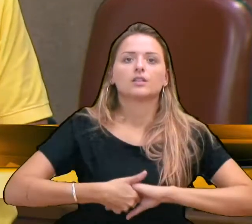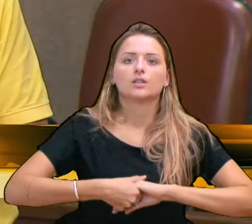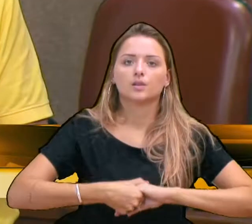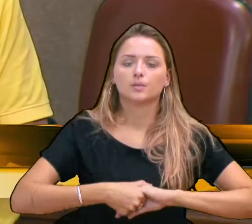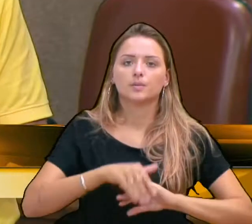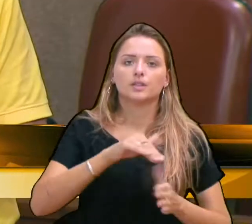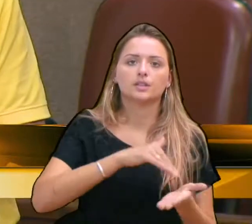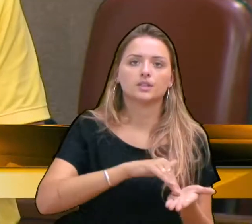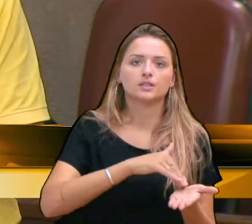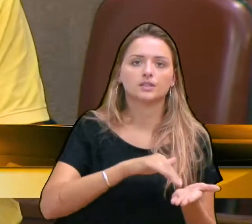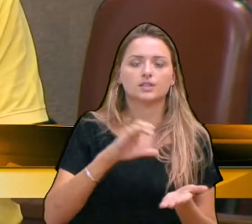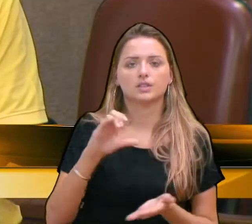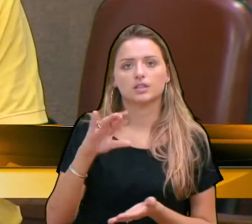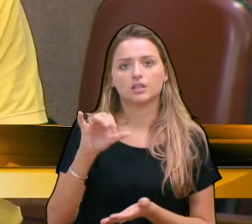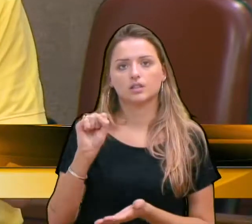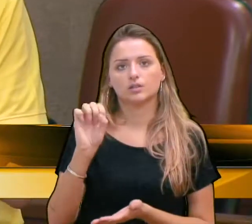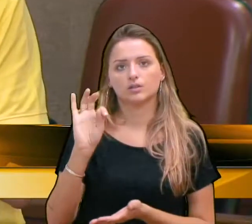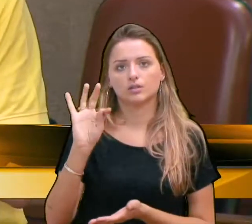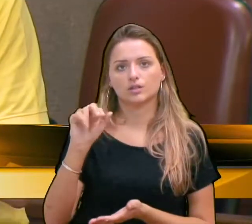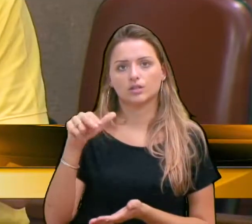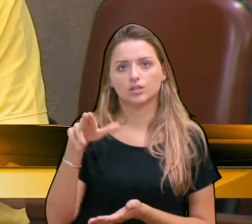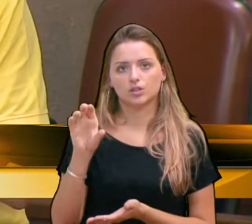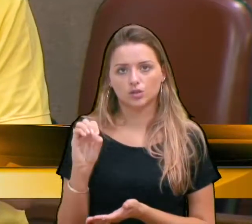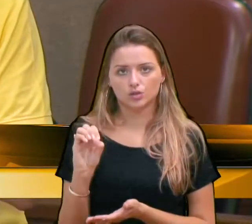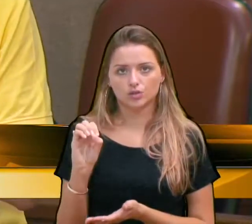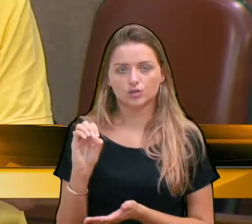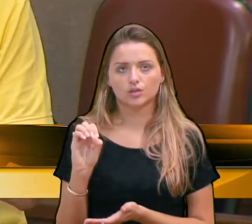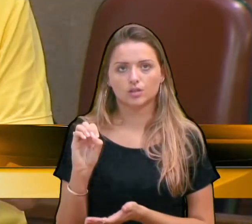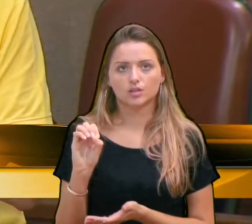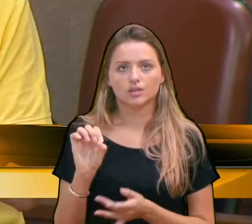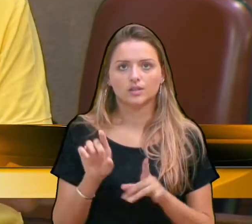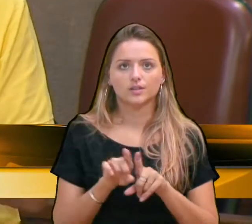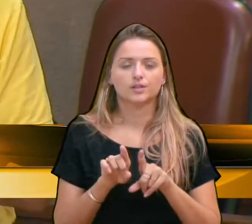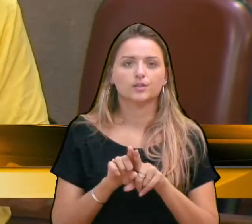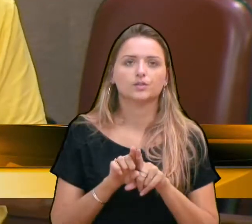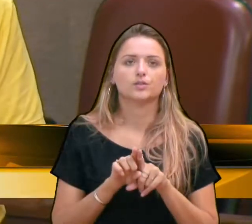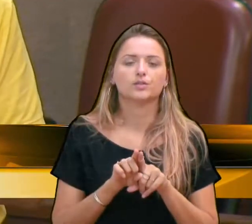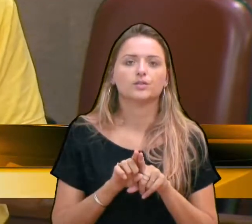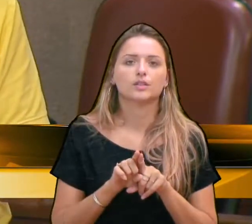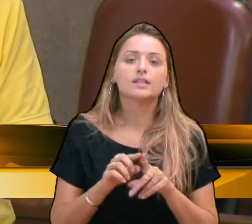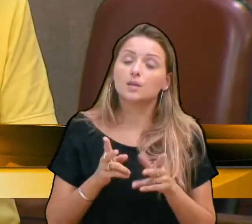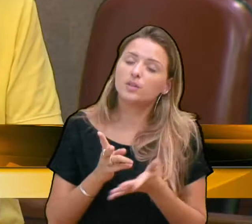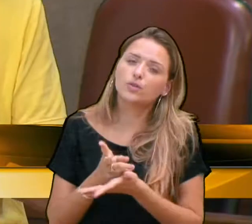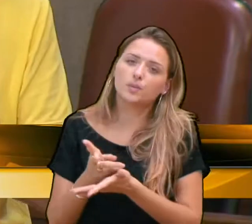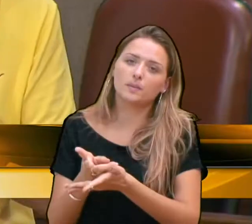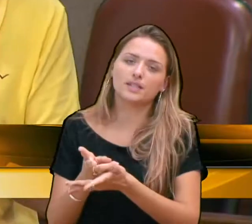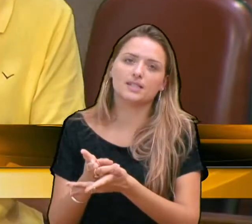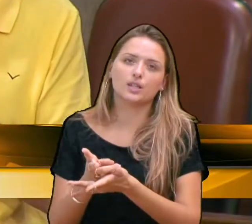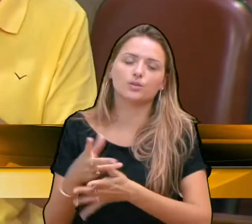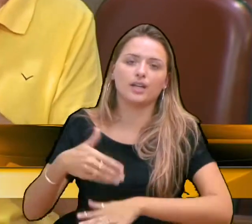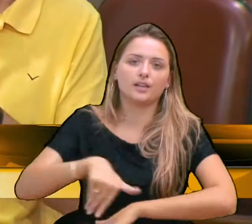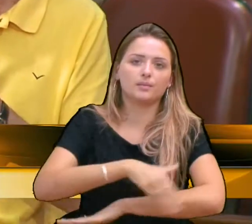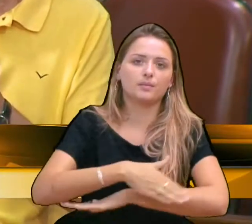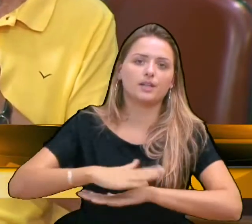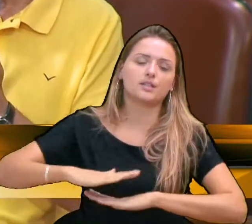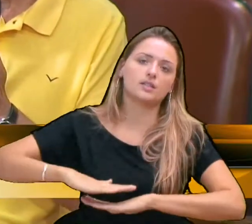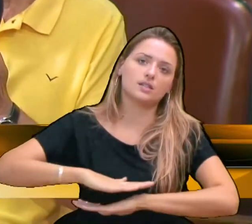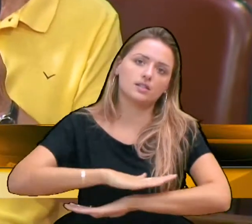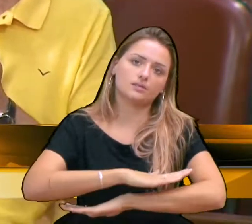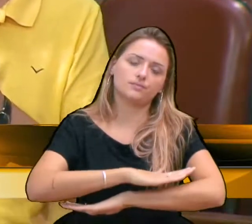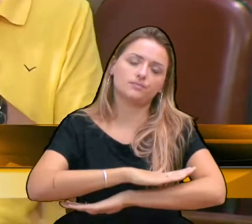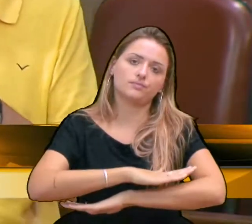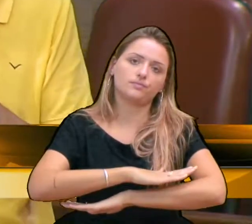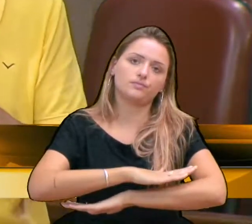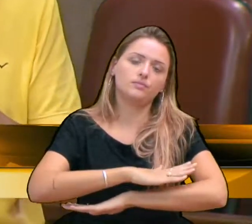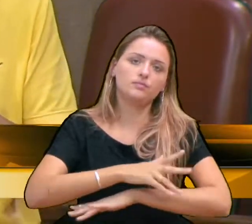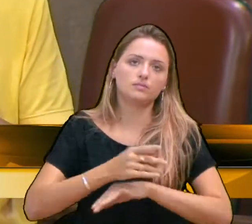secretário Cristiano pela sinalização desses trechos do interior, que é muito importante, e nós também não podemos